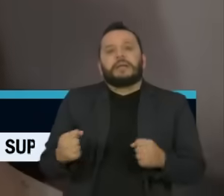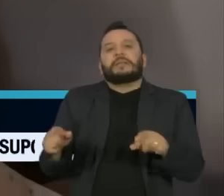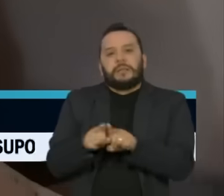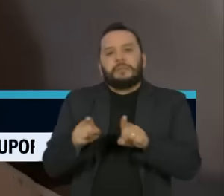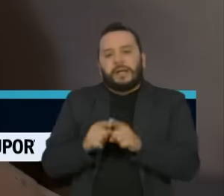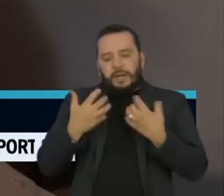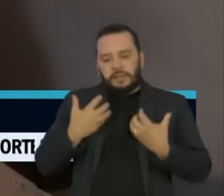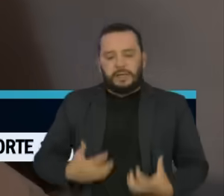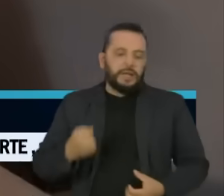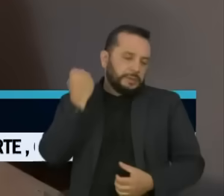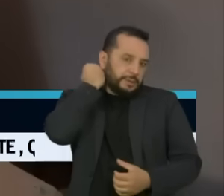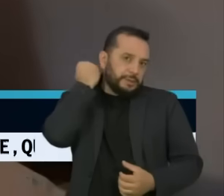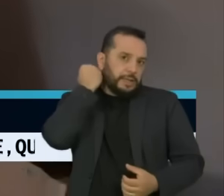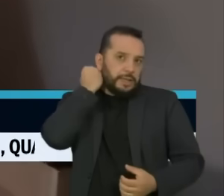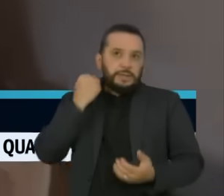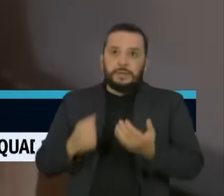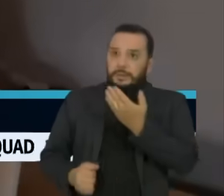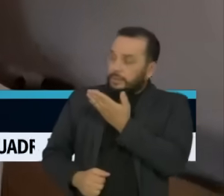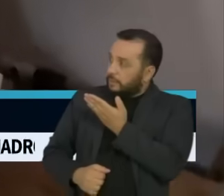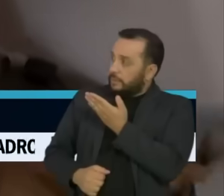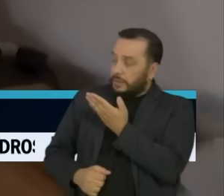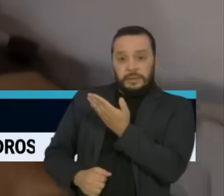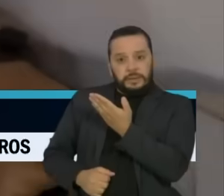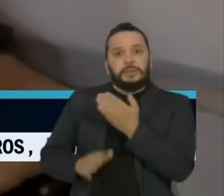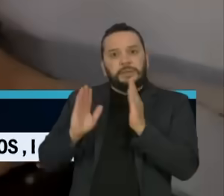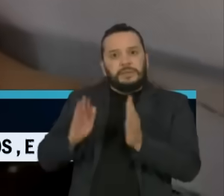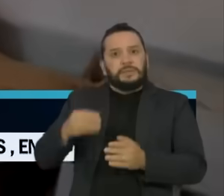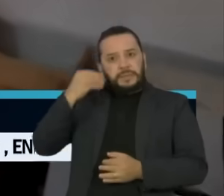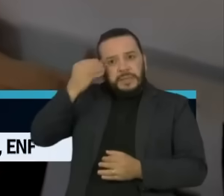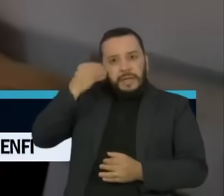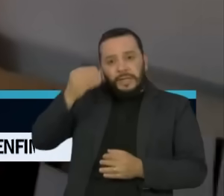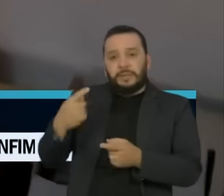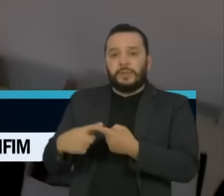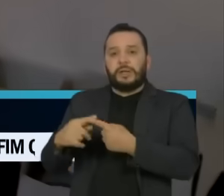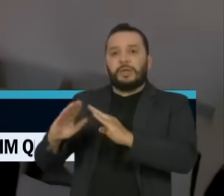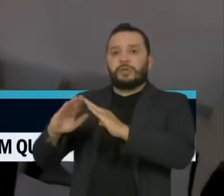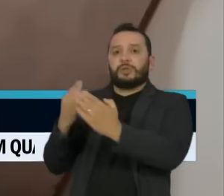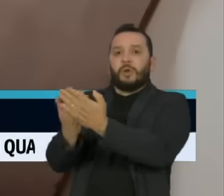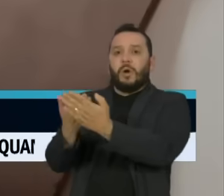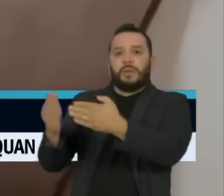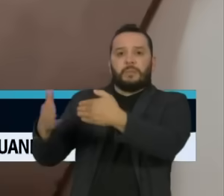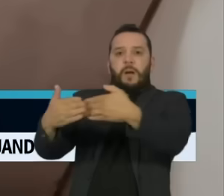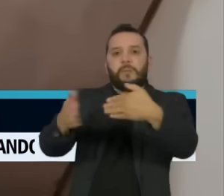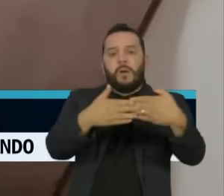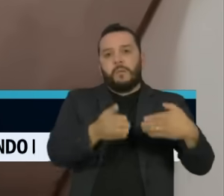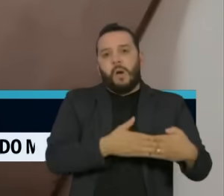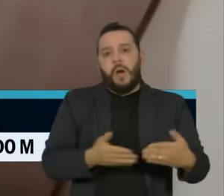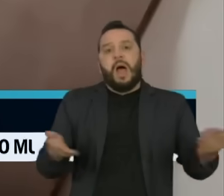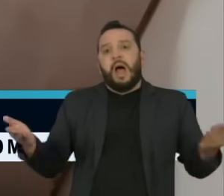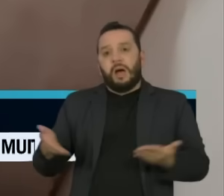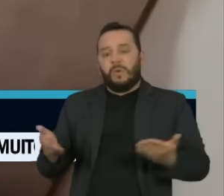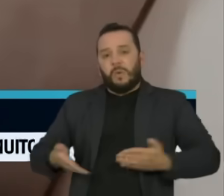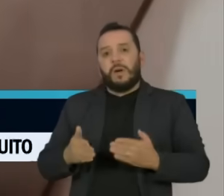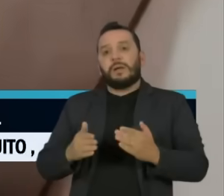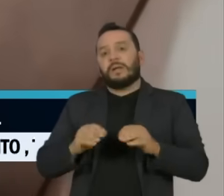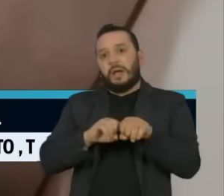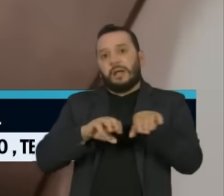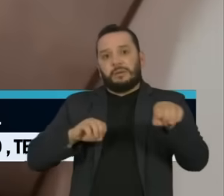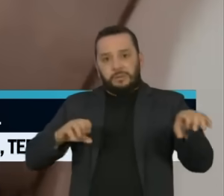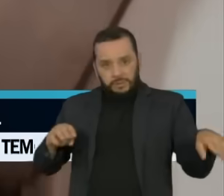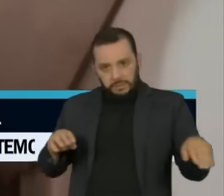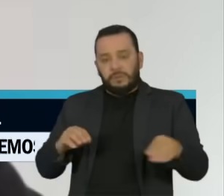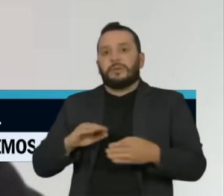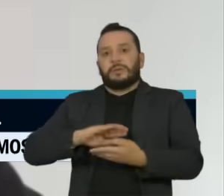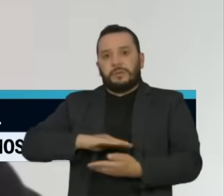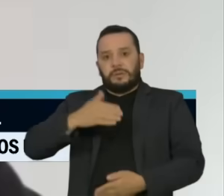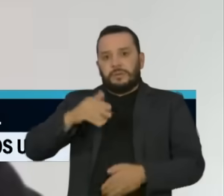A Emilene viveu essa experiência. Desde que as escolas paralisaram as atividades, as aulas passaram a ser dadas pelo